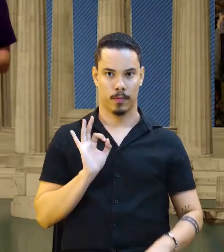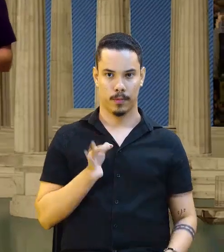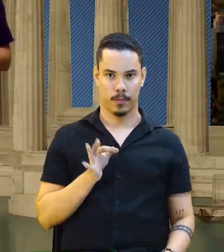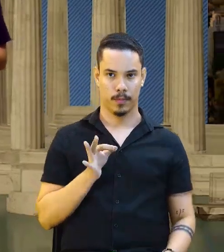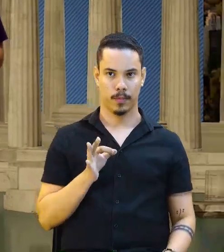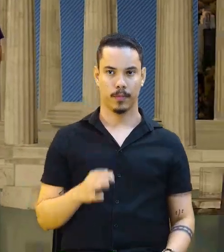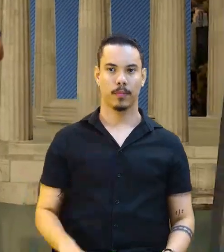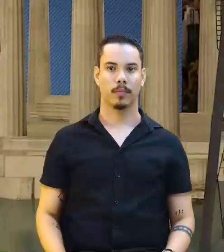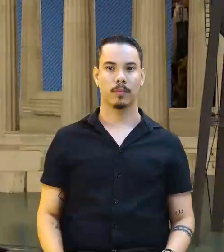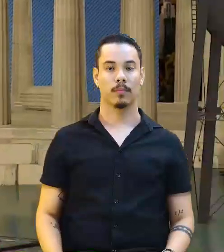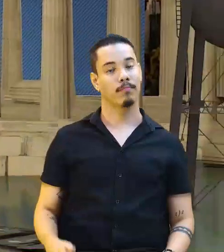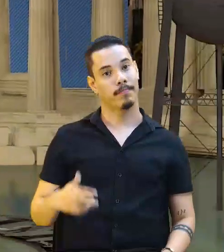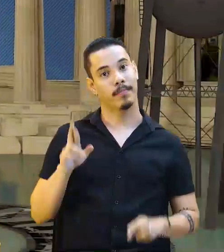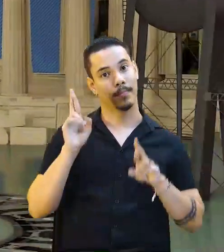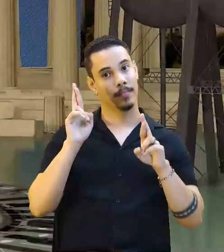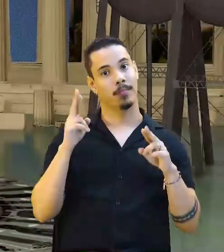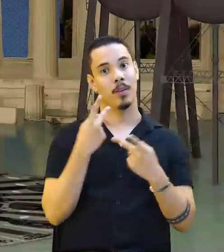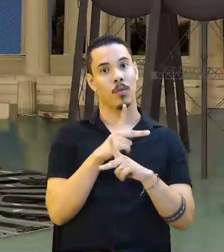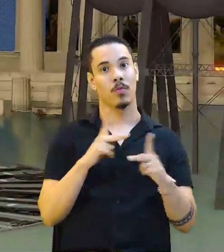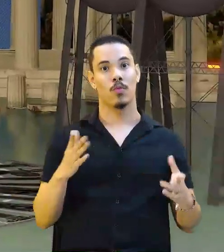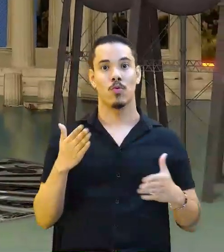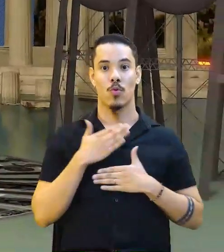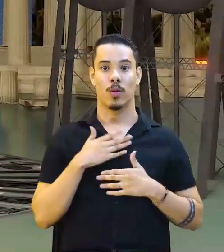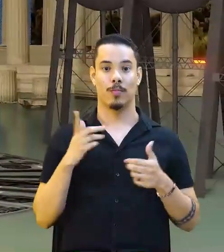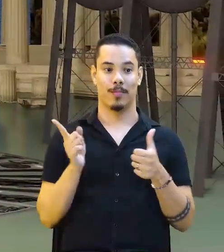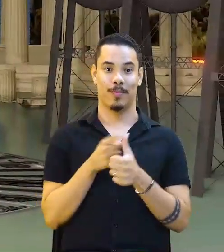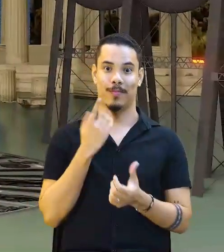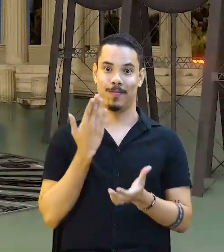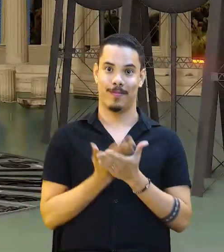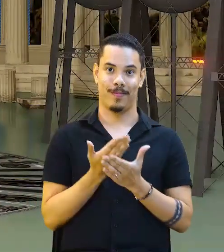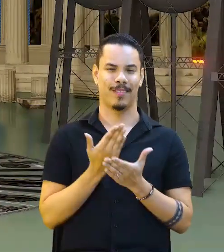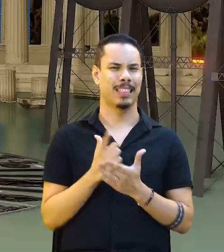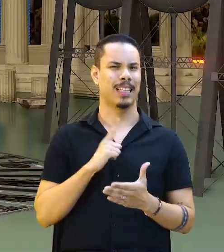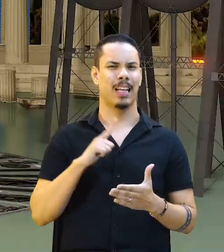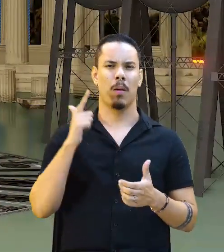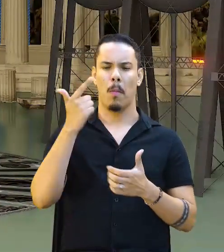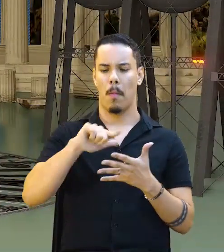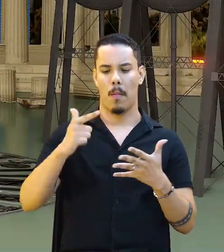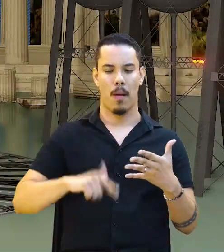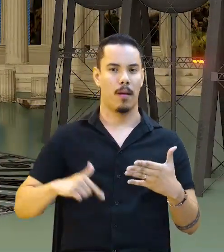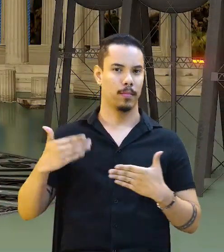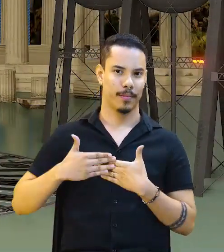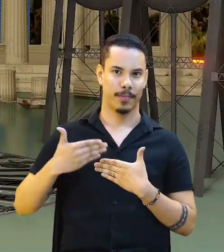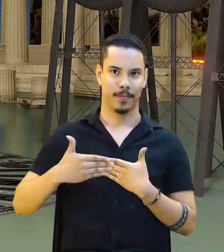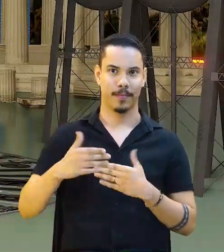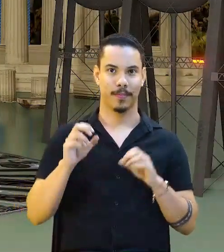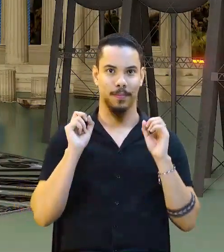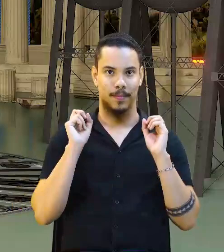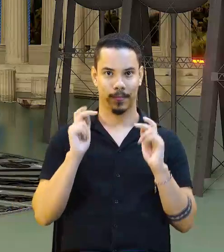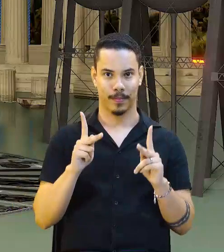eu espero que vocês tenham gostado dessa primeira aula, que vai vir muitas ainda pela frente. E